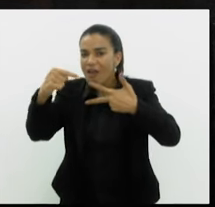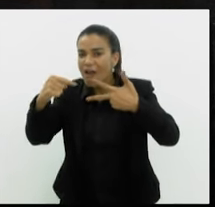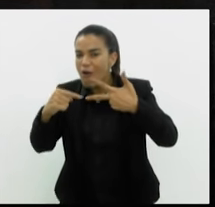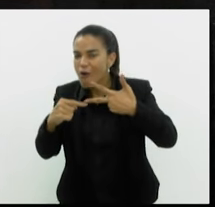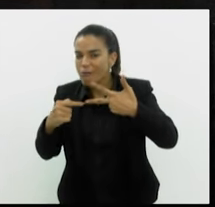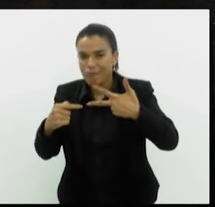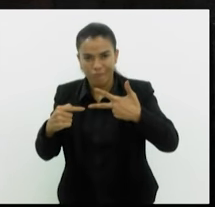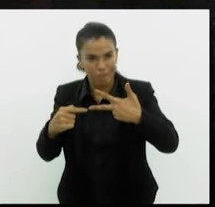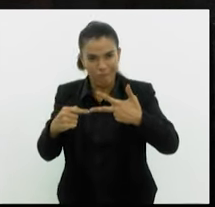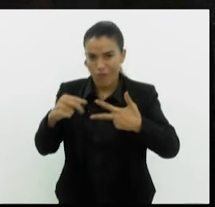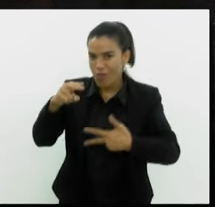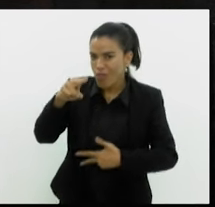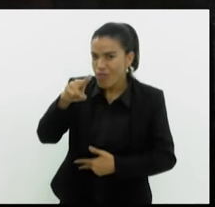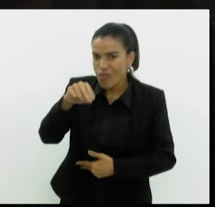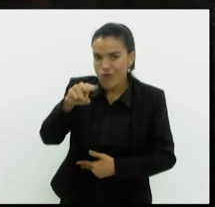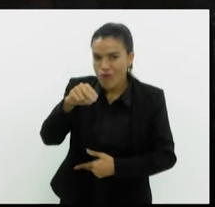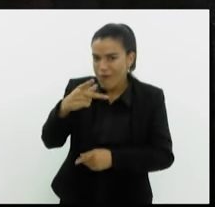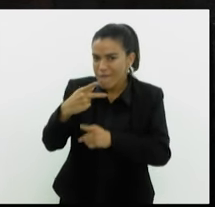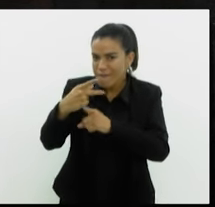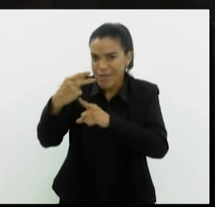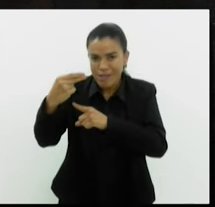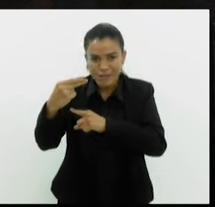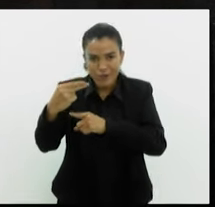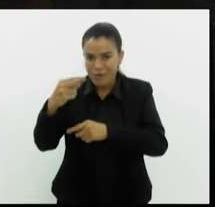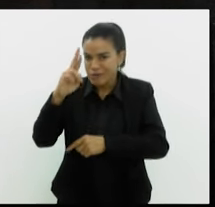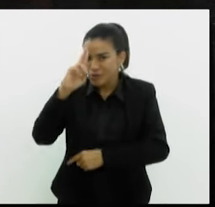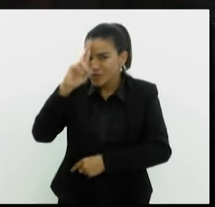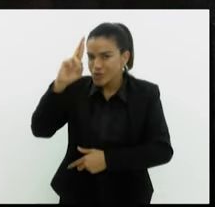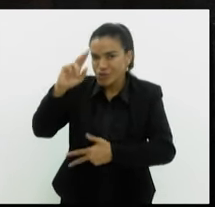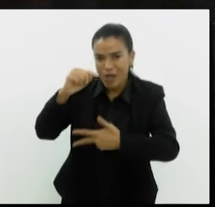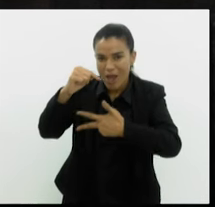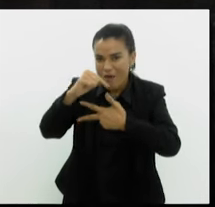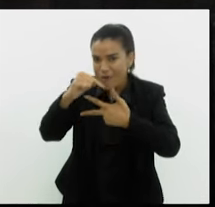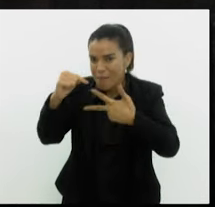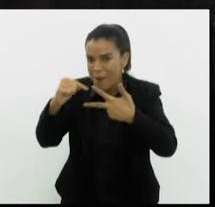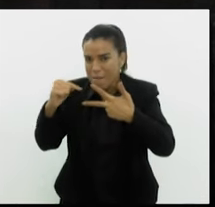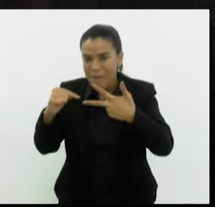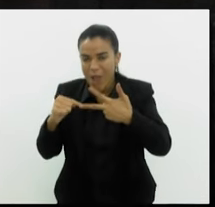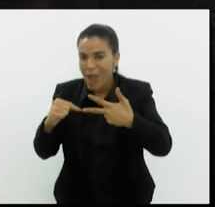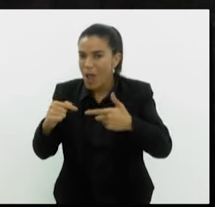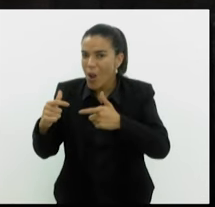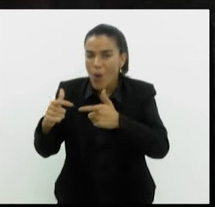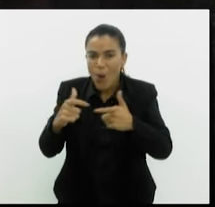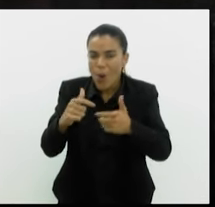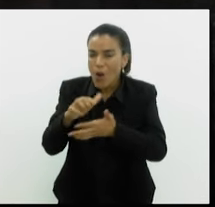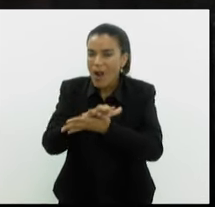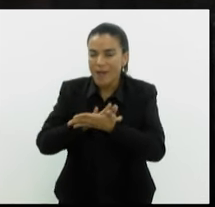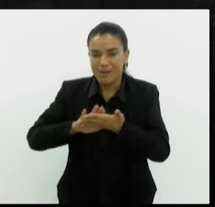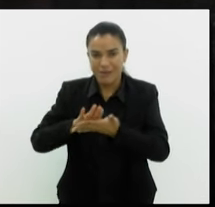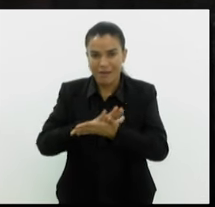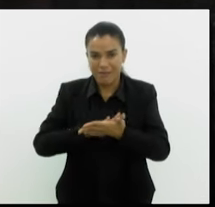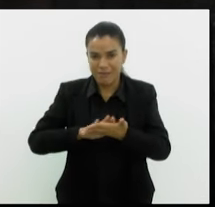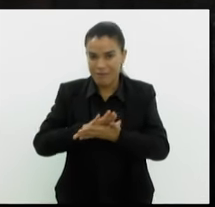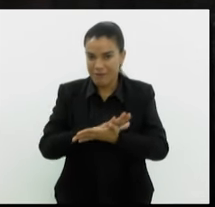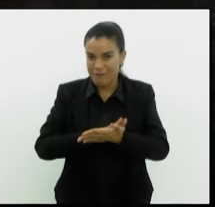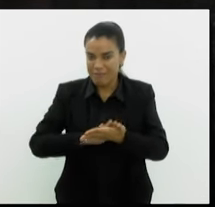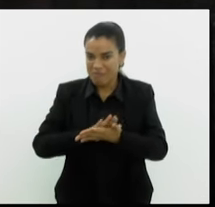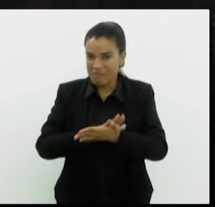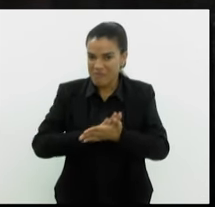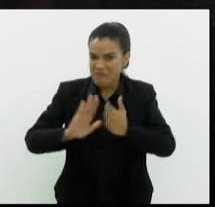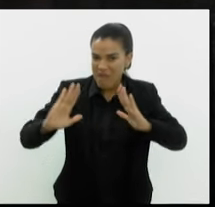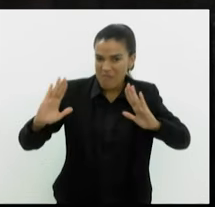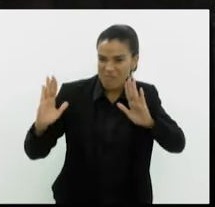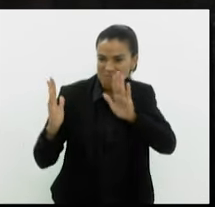Não foi eleito nem é chefe de poder nenhum. E vem a público rebater, mais